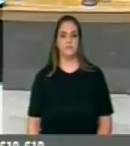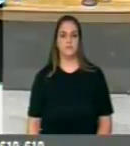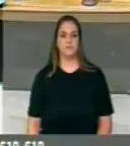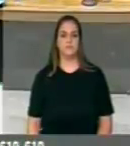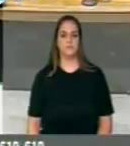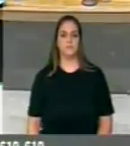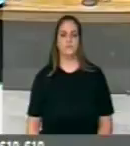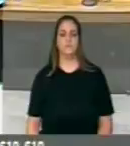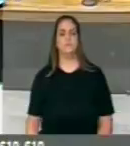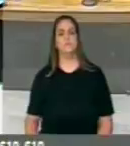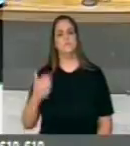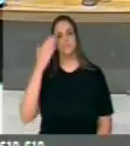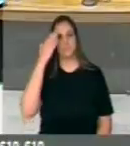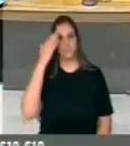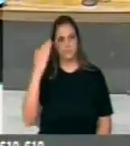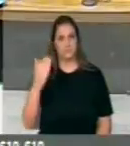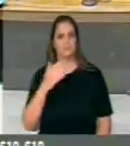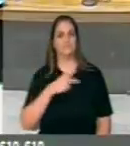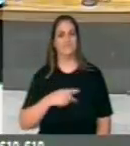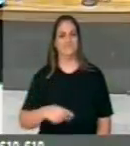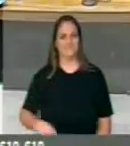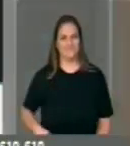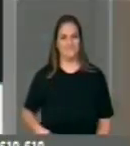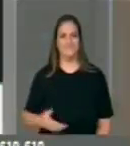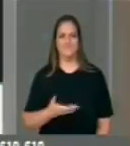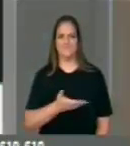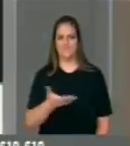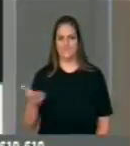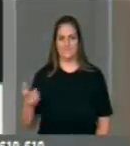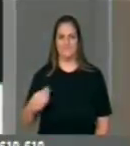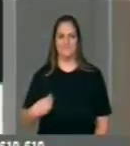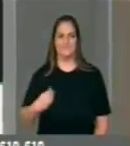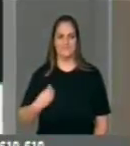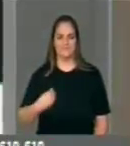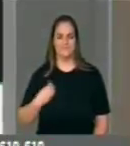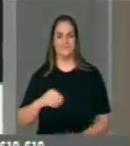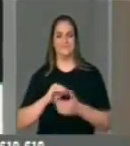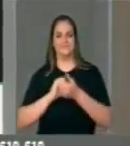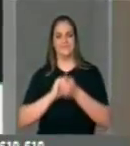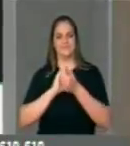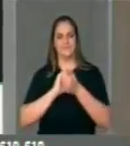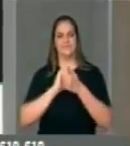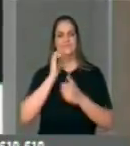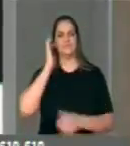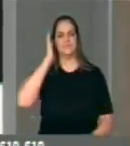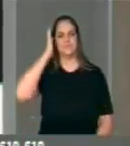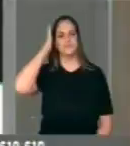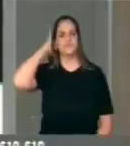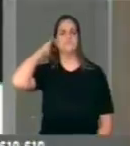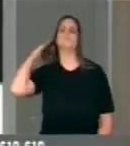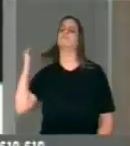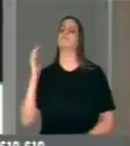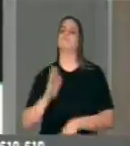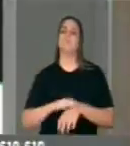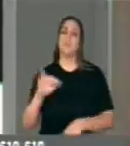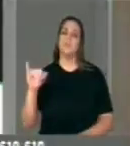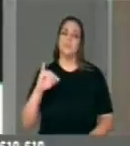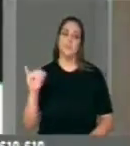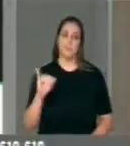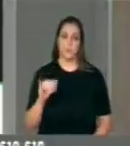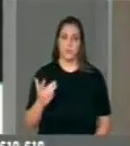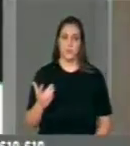Obrigado, senhor presidente, senhoras e senhores deputados. Muito maior que a crise do governo